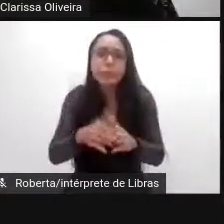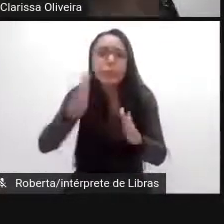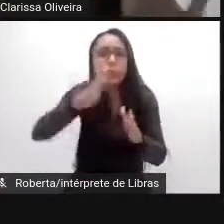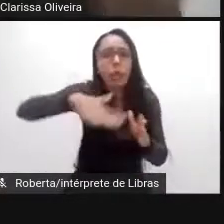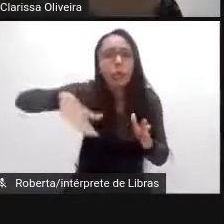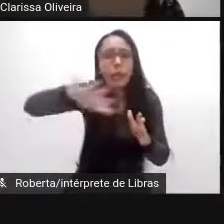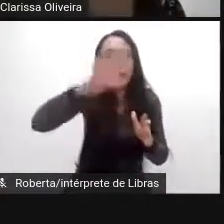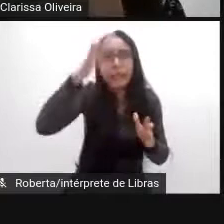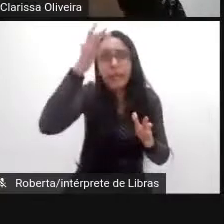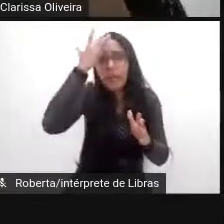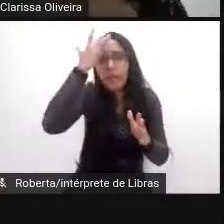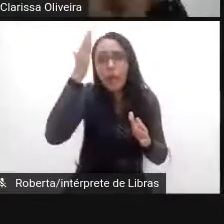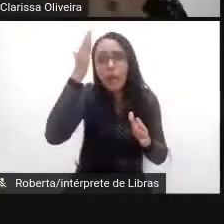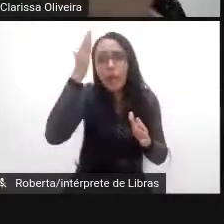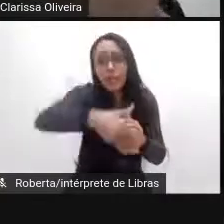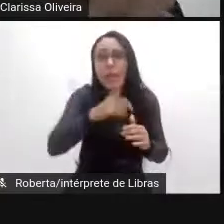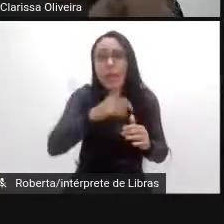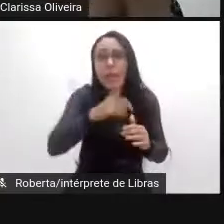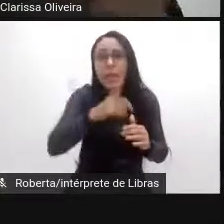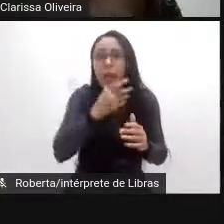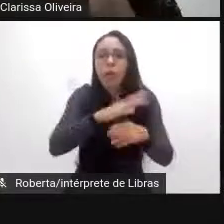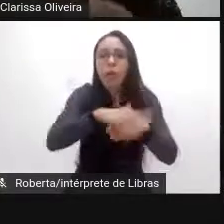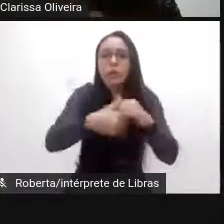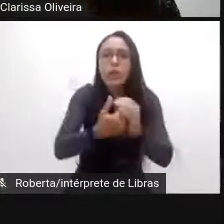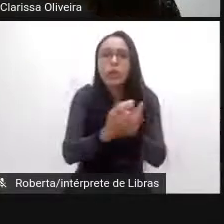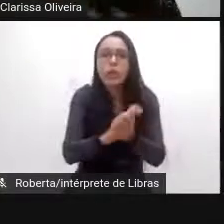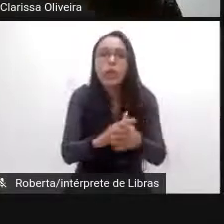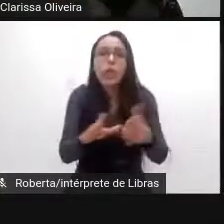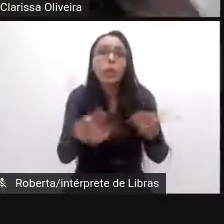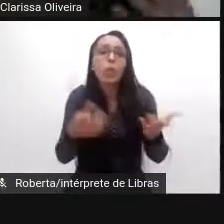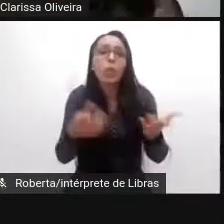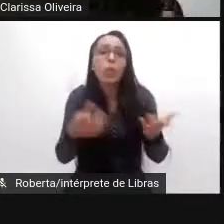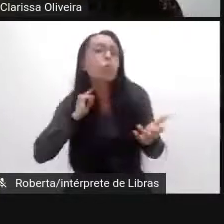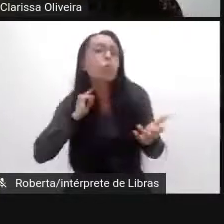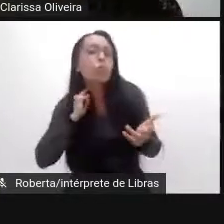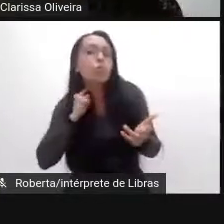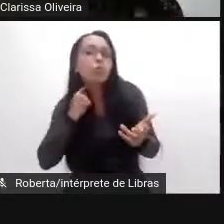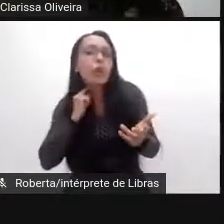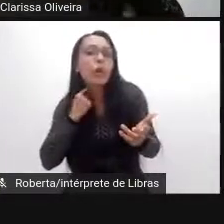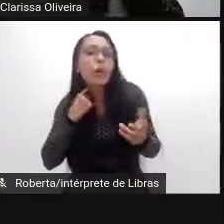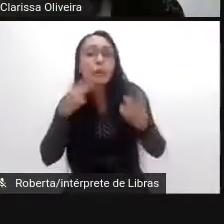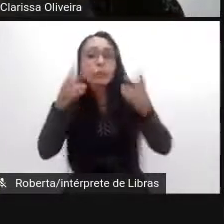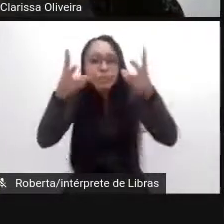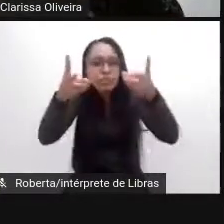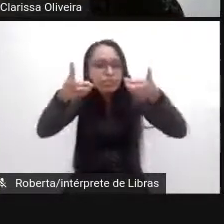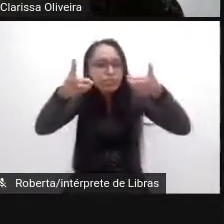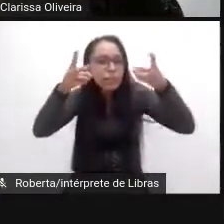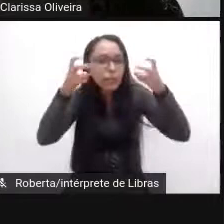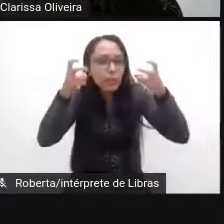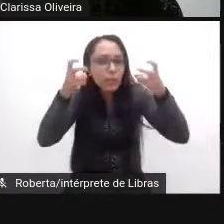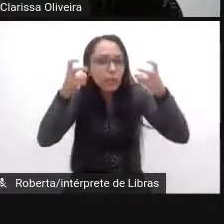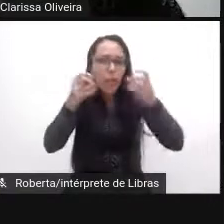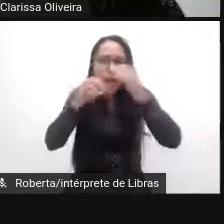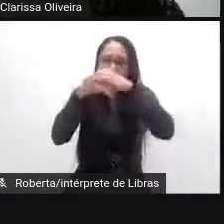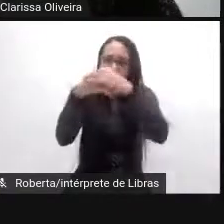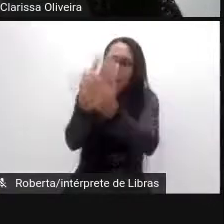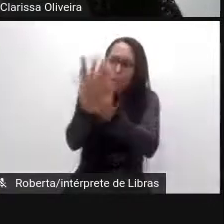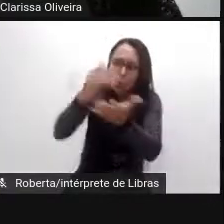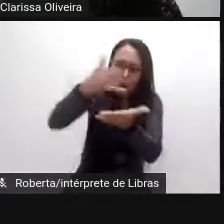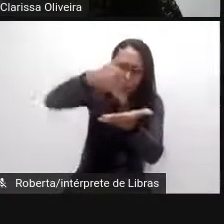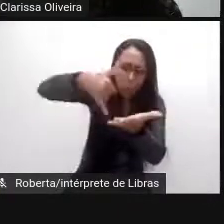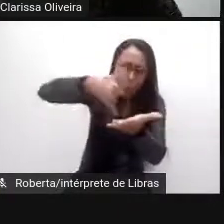também quando eu estou com sujeiras visíveis na minha mão. Eu vi que minha mão está extremamente engordurada,